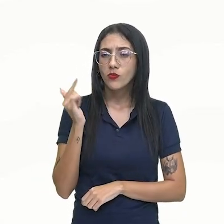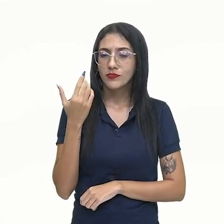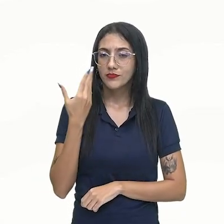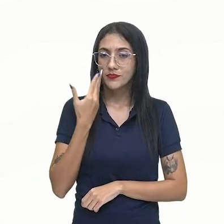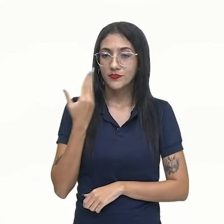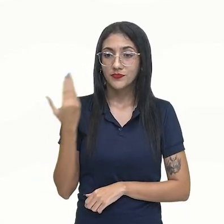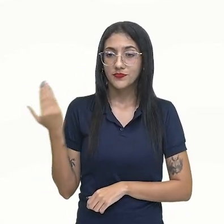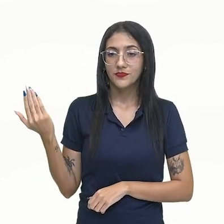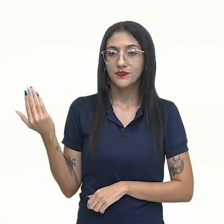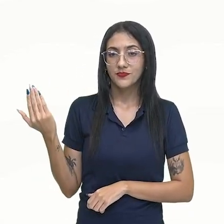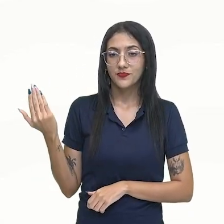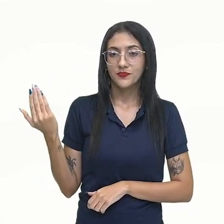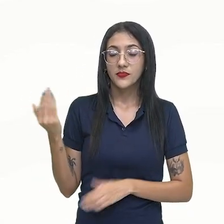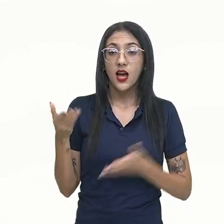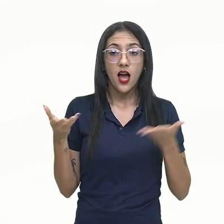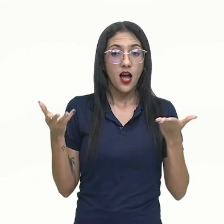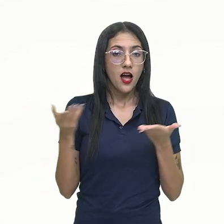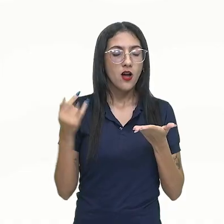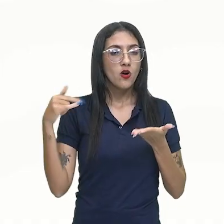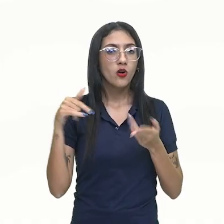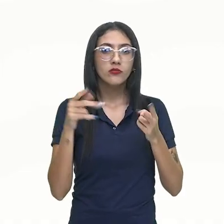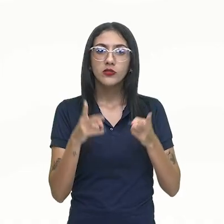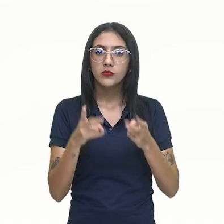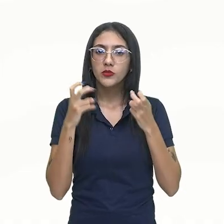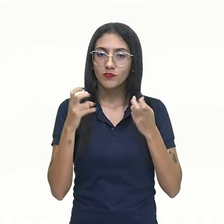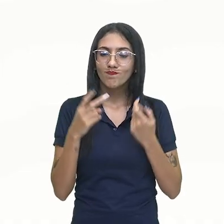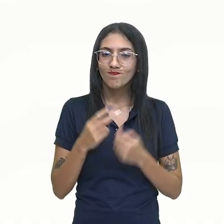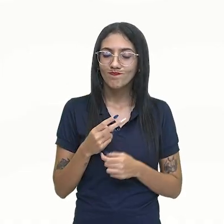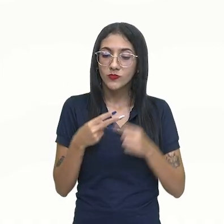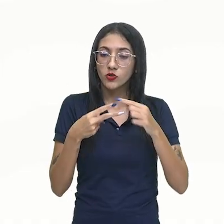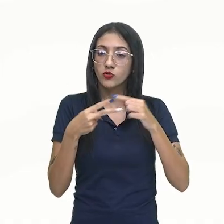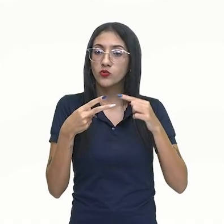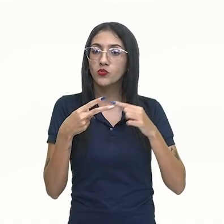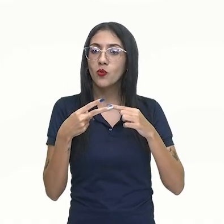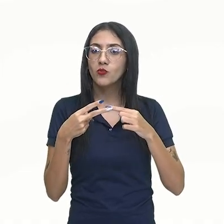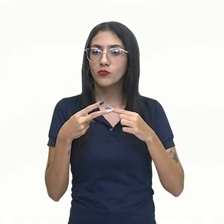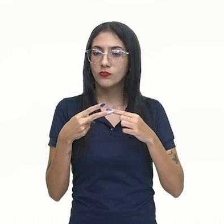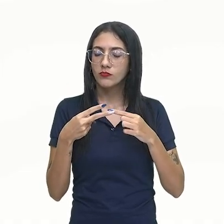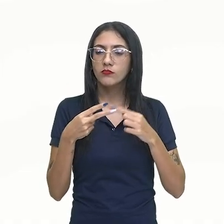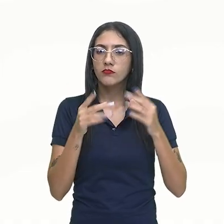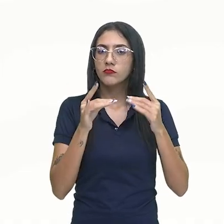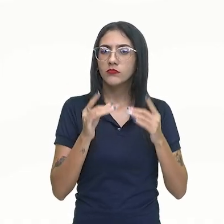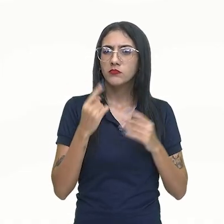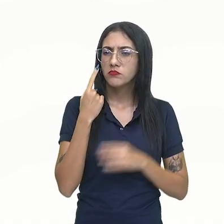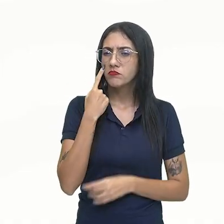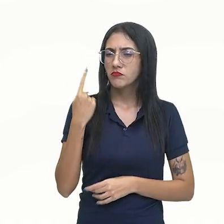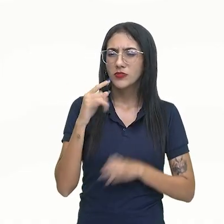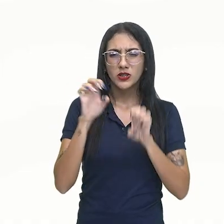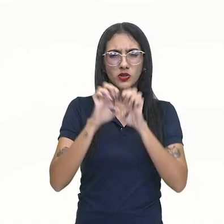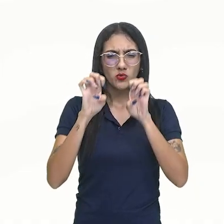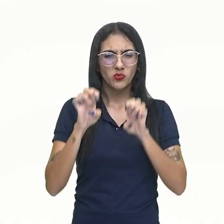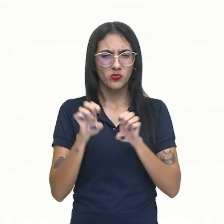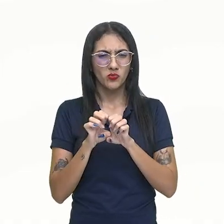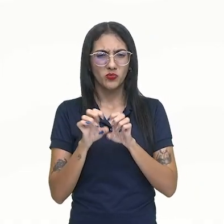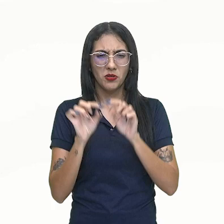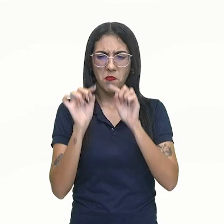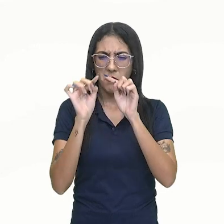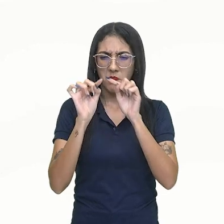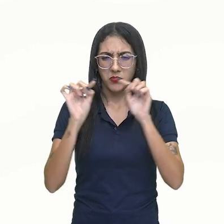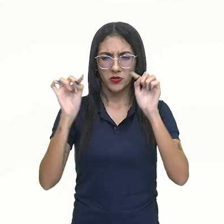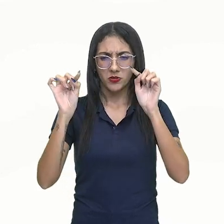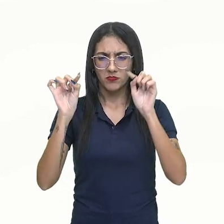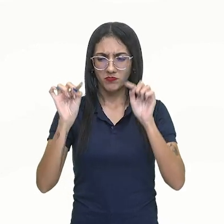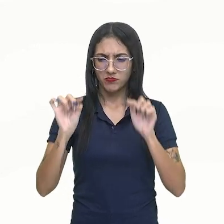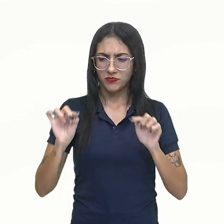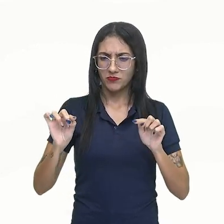onde vocês podem observar duas situações. Primeiro, o formato ligeiramente